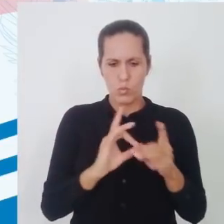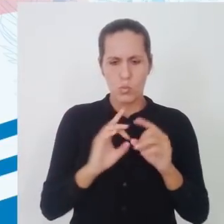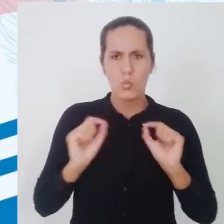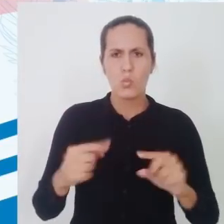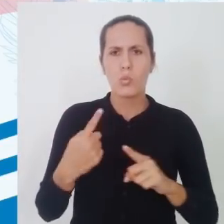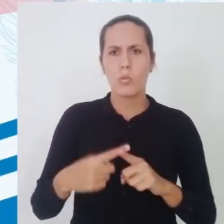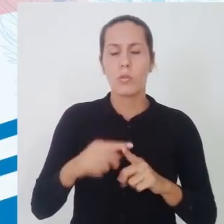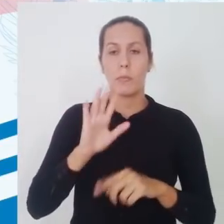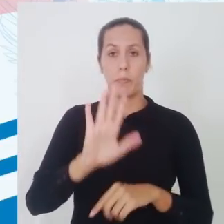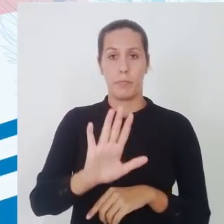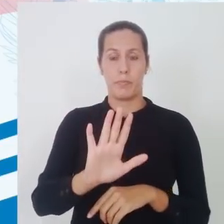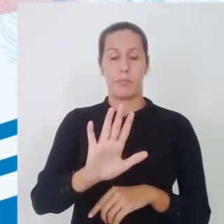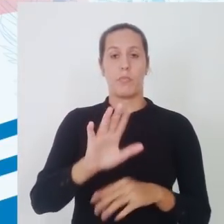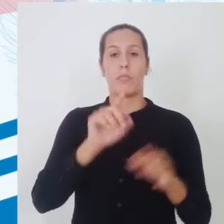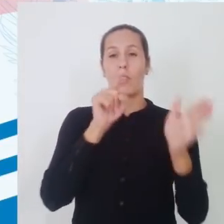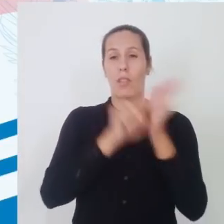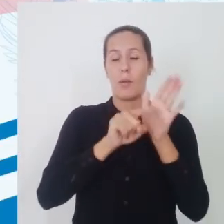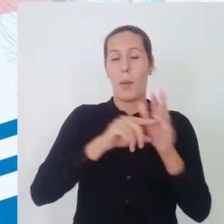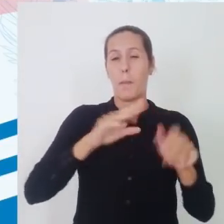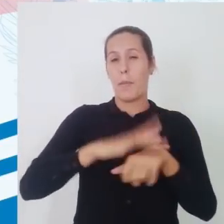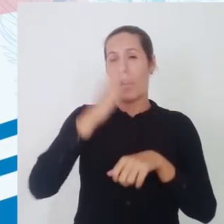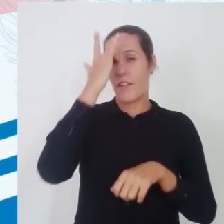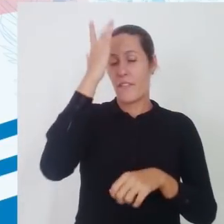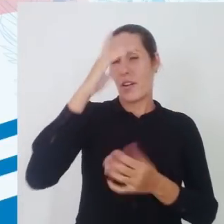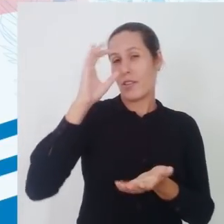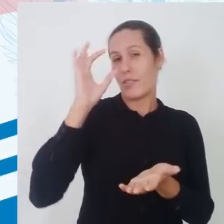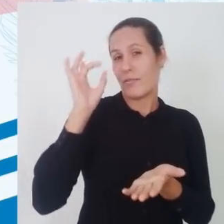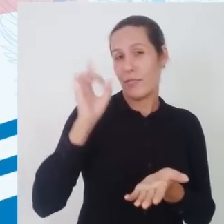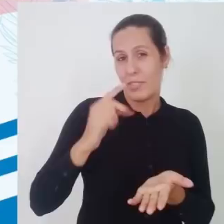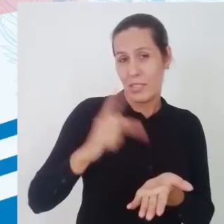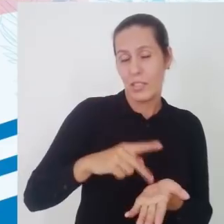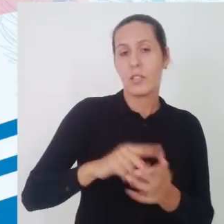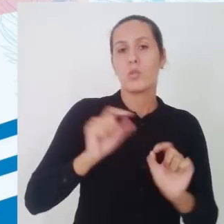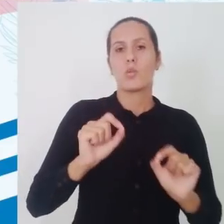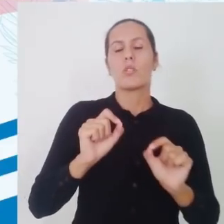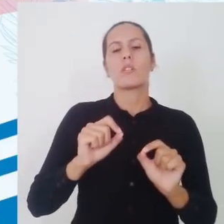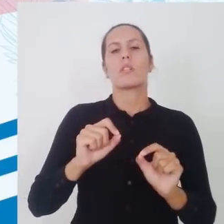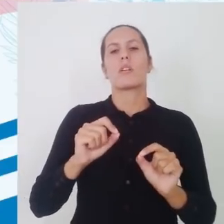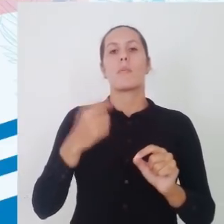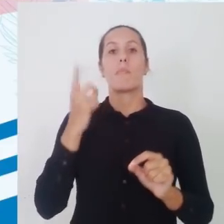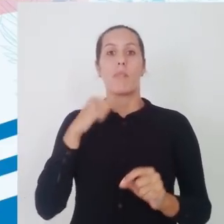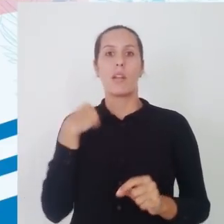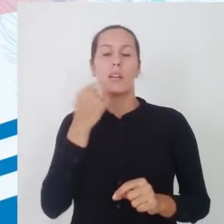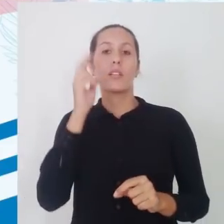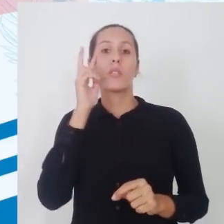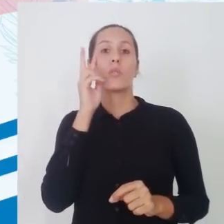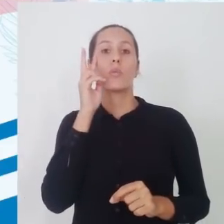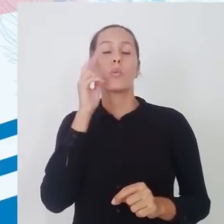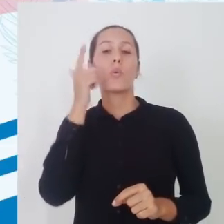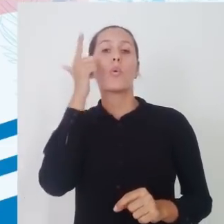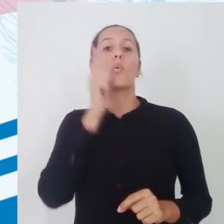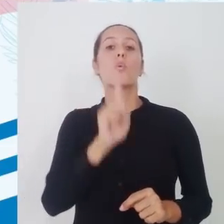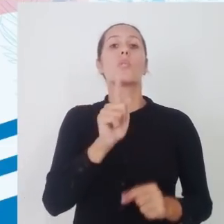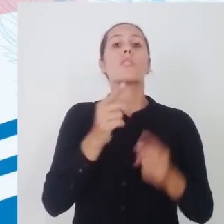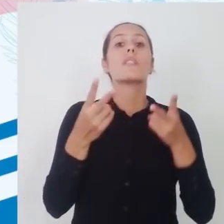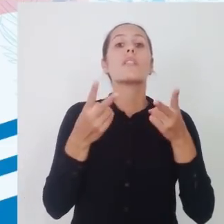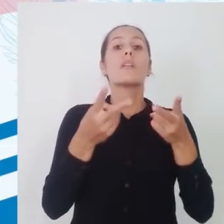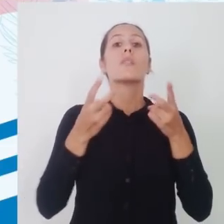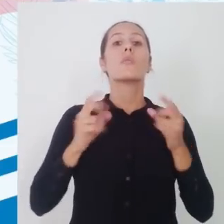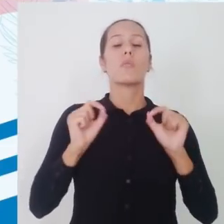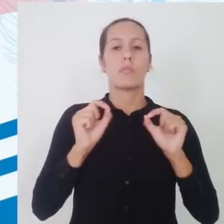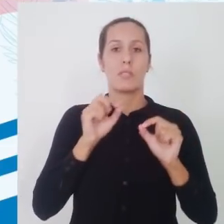elas servem para que a gente consiga identificar se você consegue ler o que existe claramente no